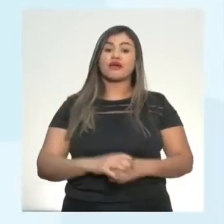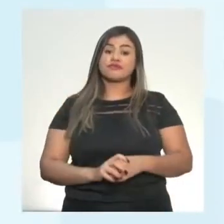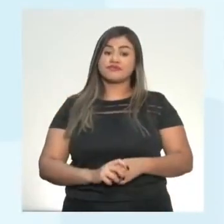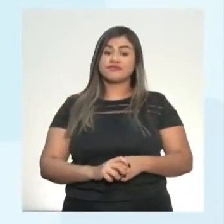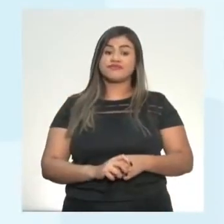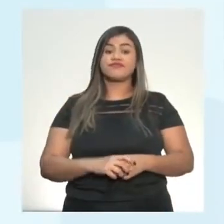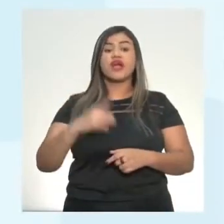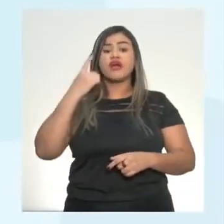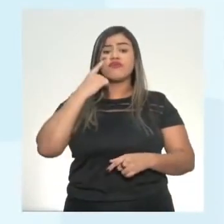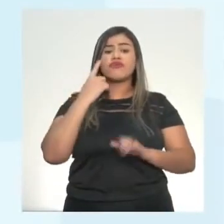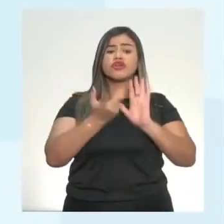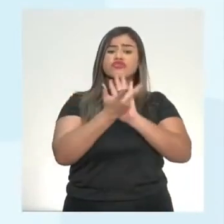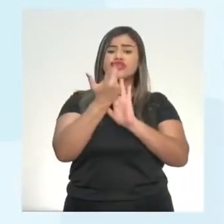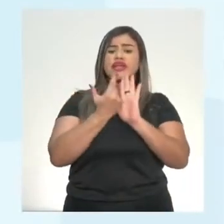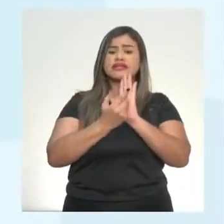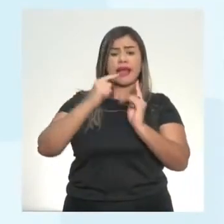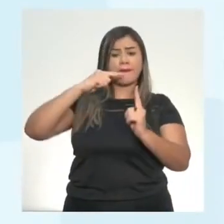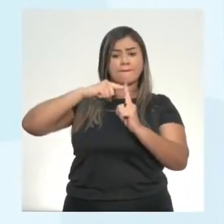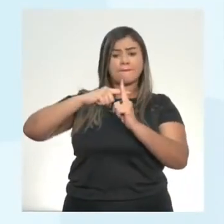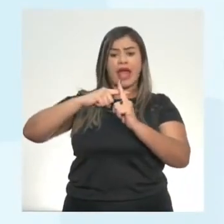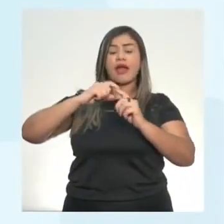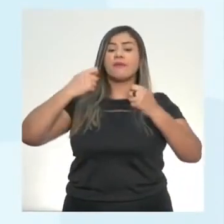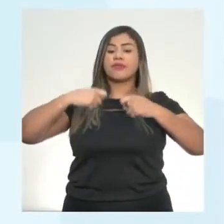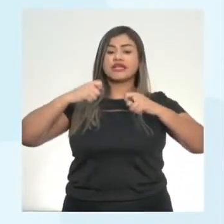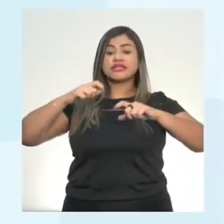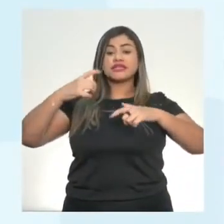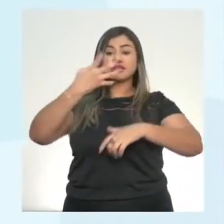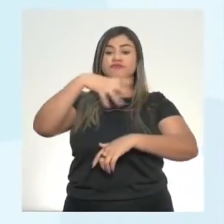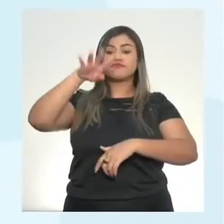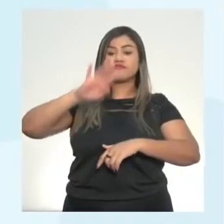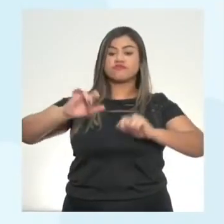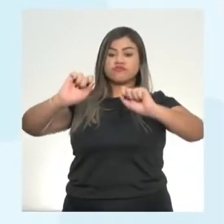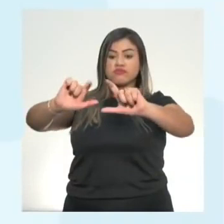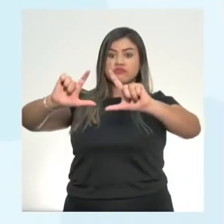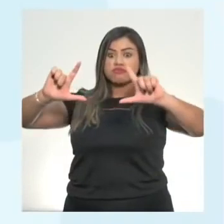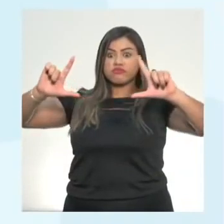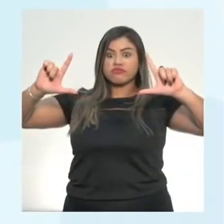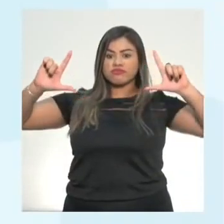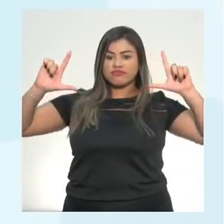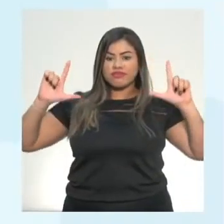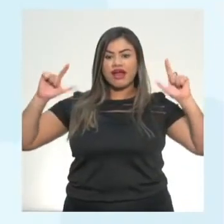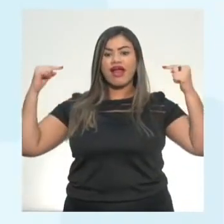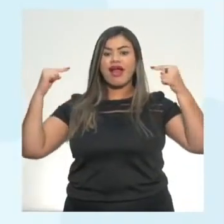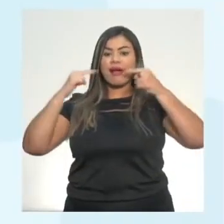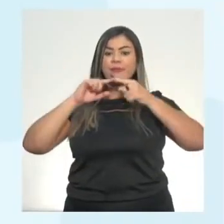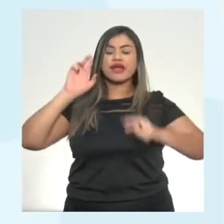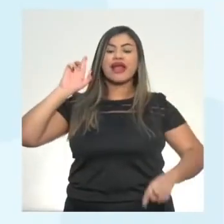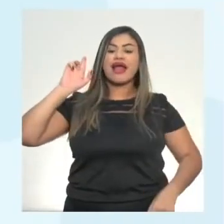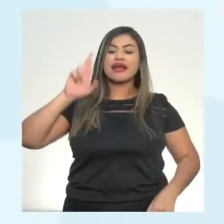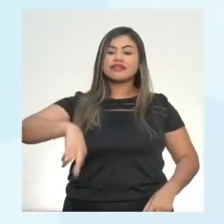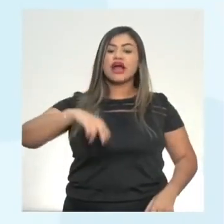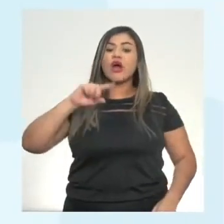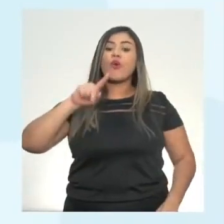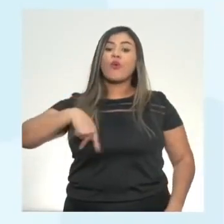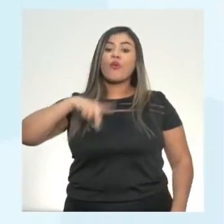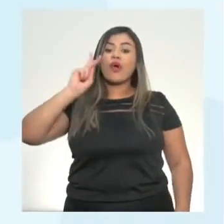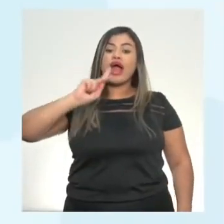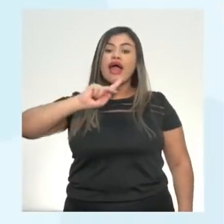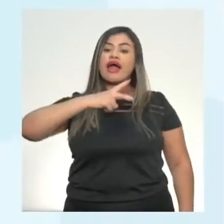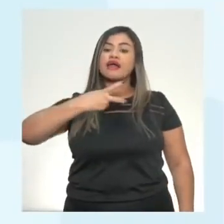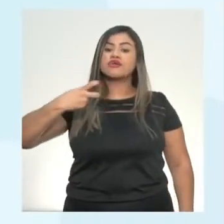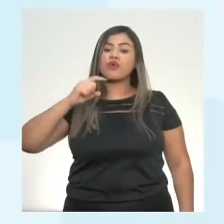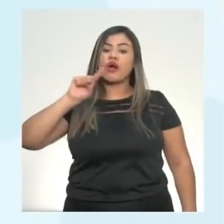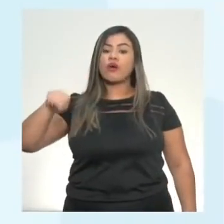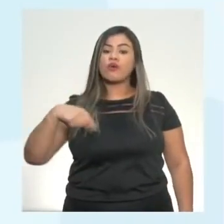Amplie a figura abaixo na malha quadriculada de acordo com a razão de semelhança K igual